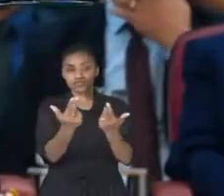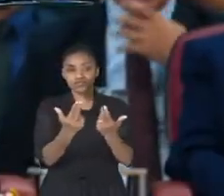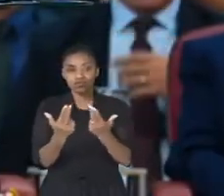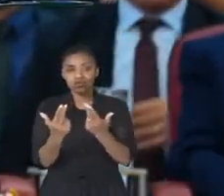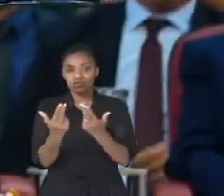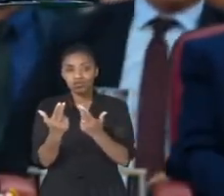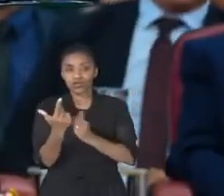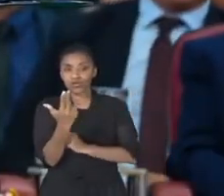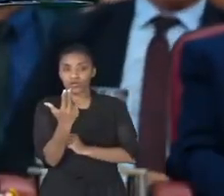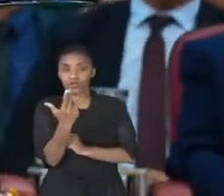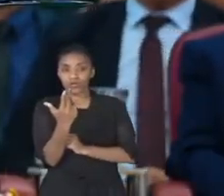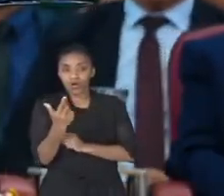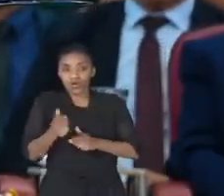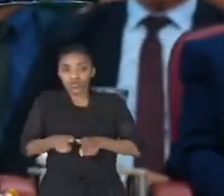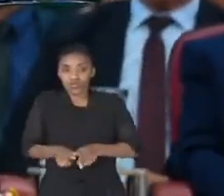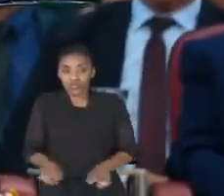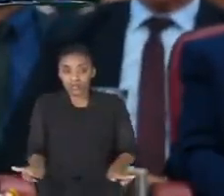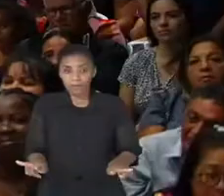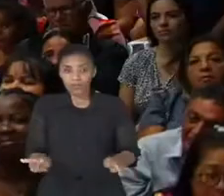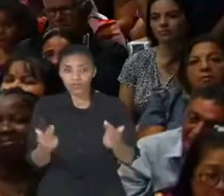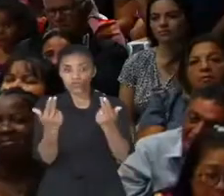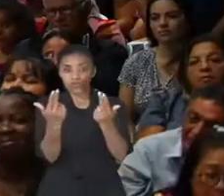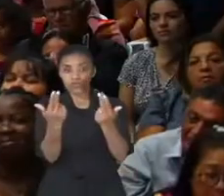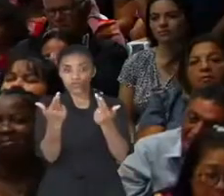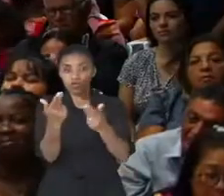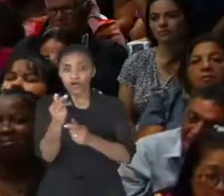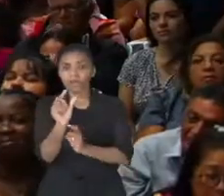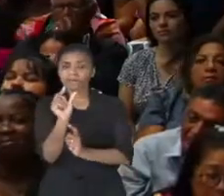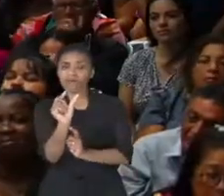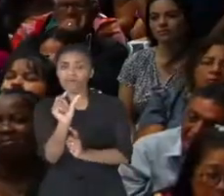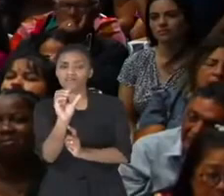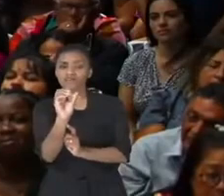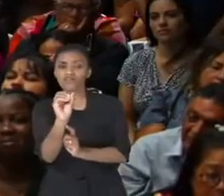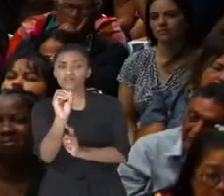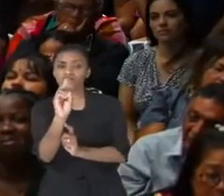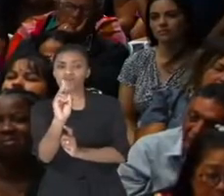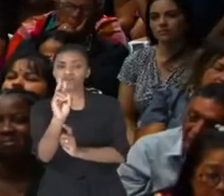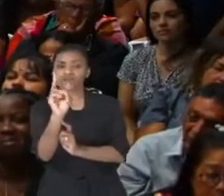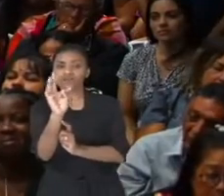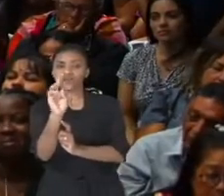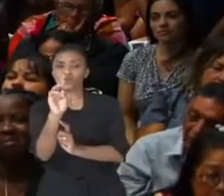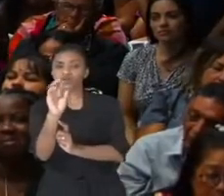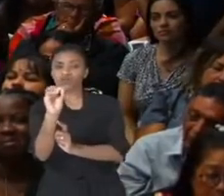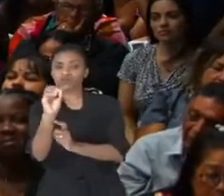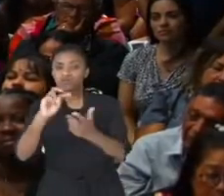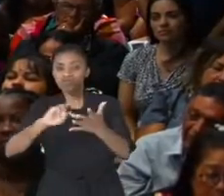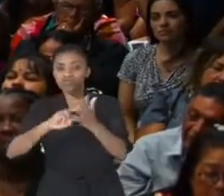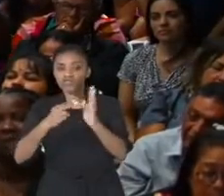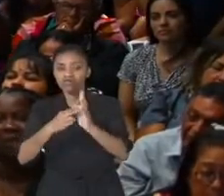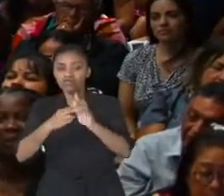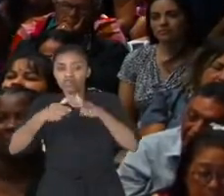Esperar sua mente entender. A palavra outro significa gêmeo,